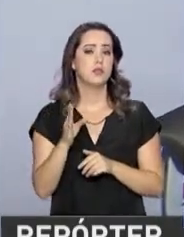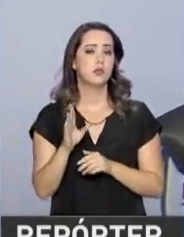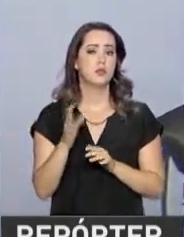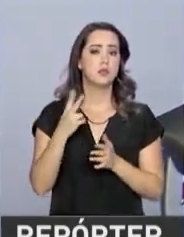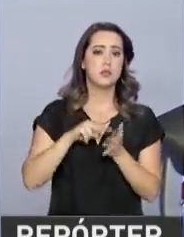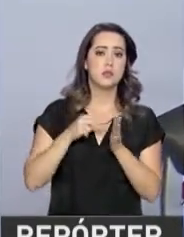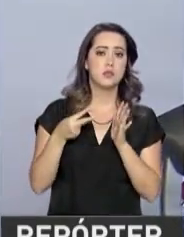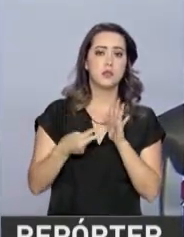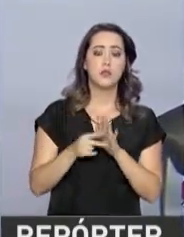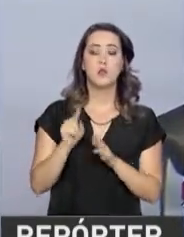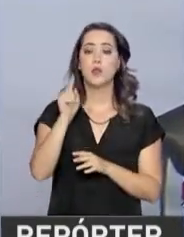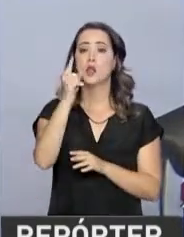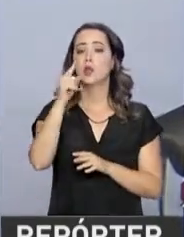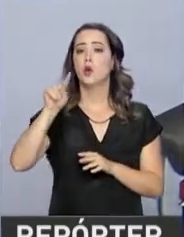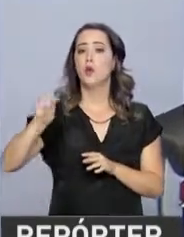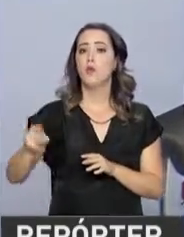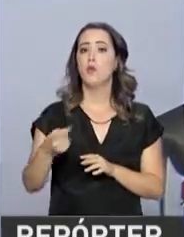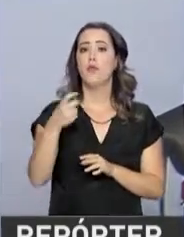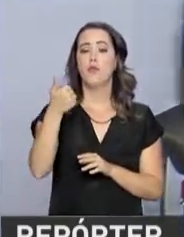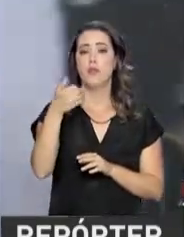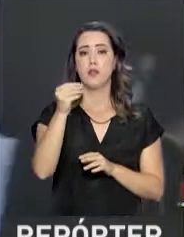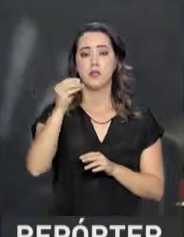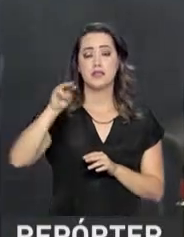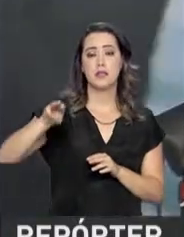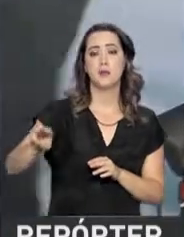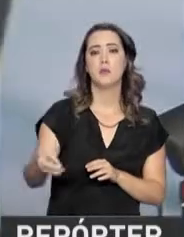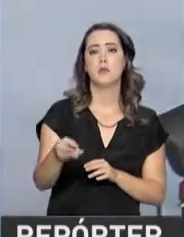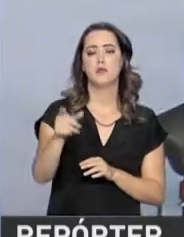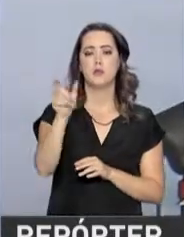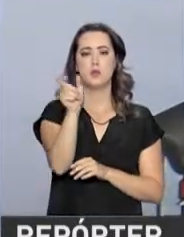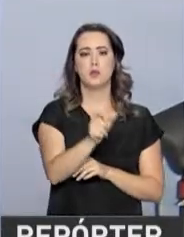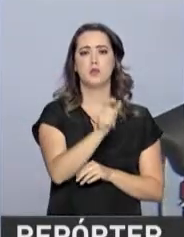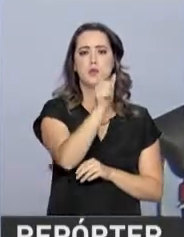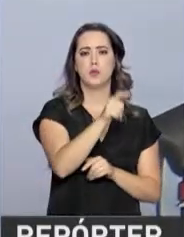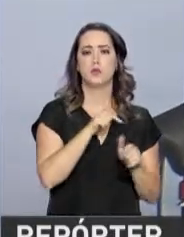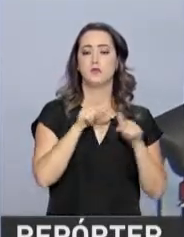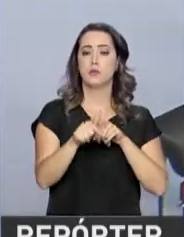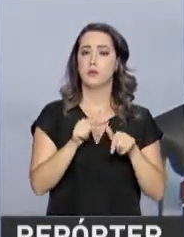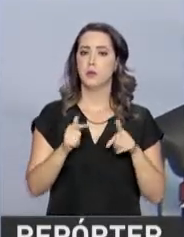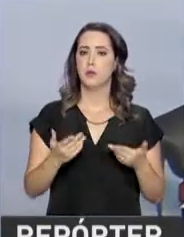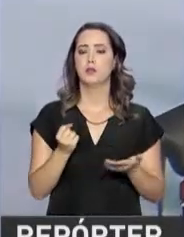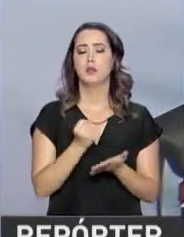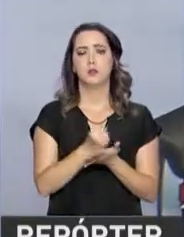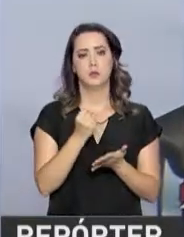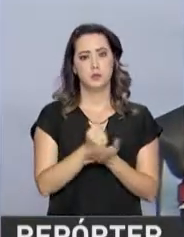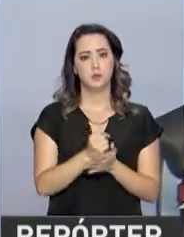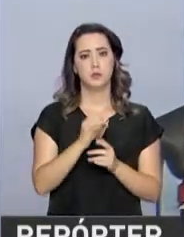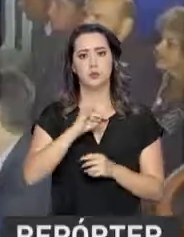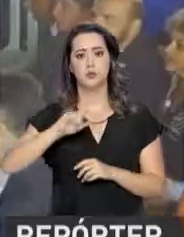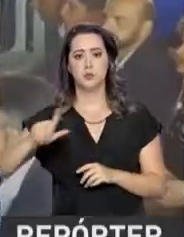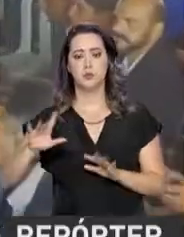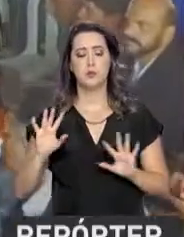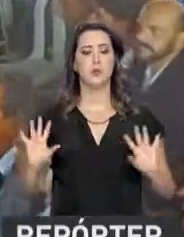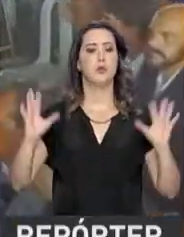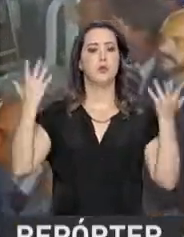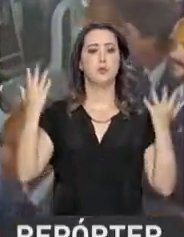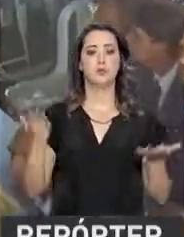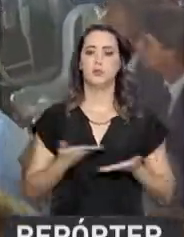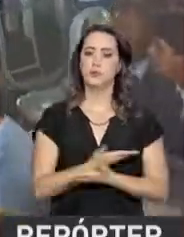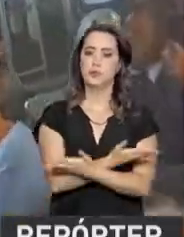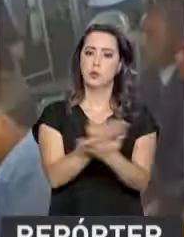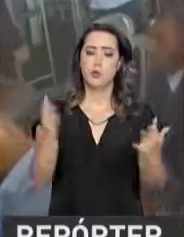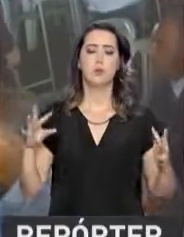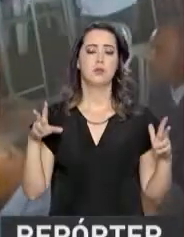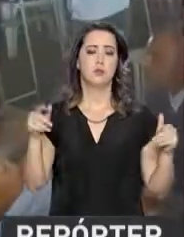mais ou menos 1 milhão e 100 mil empregos na construção civil. Por isso, eu quero comemorar com